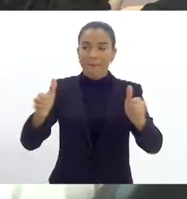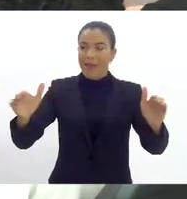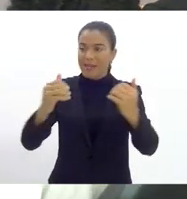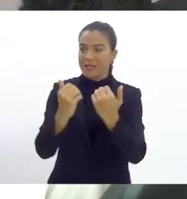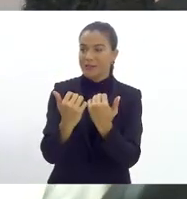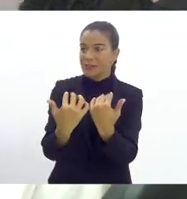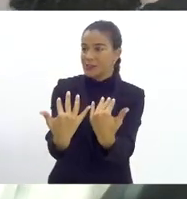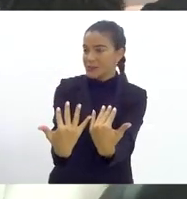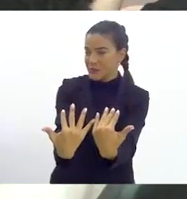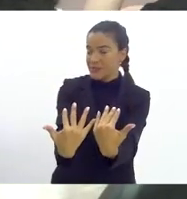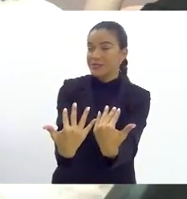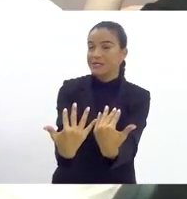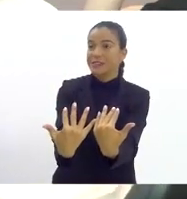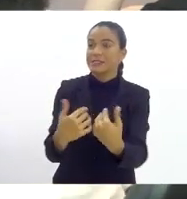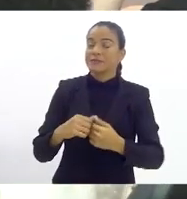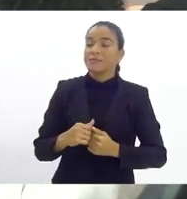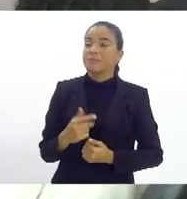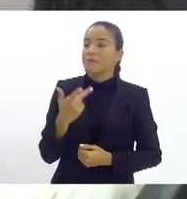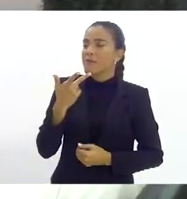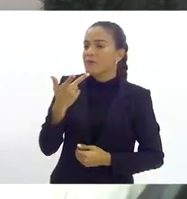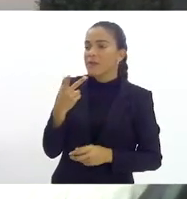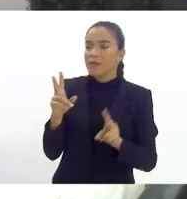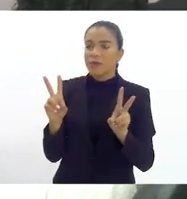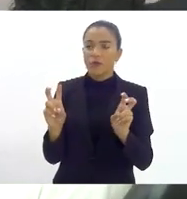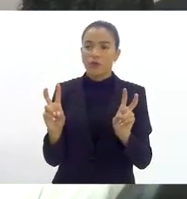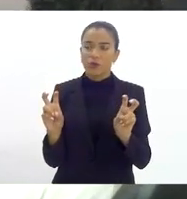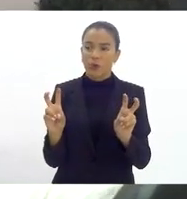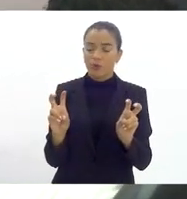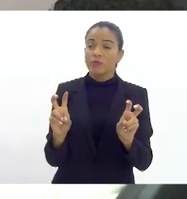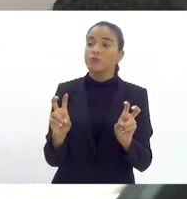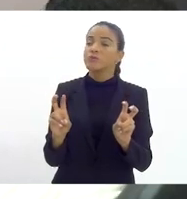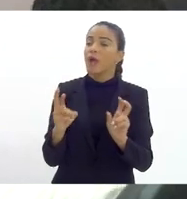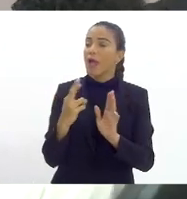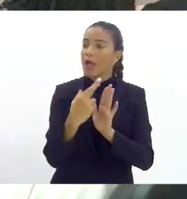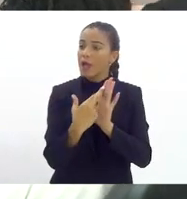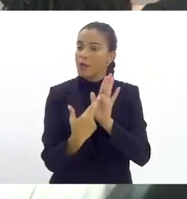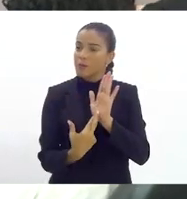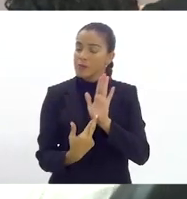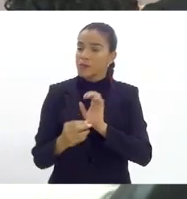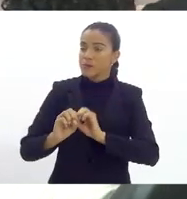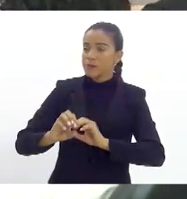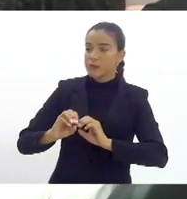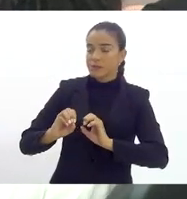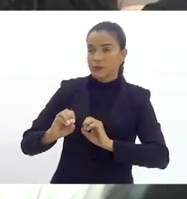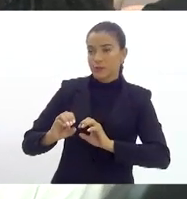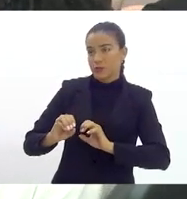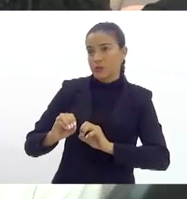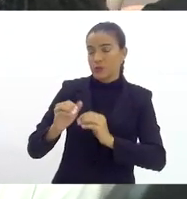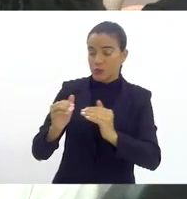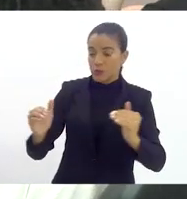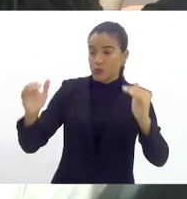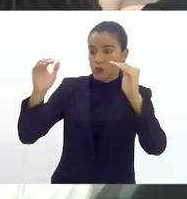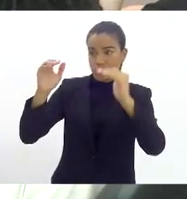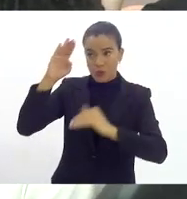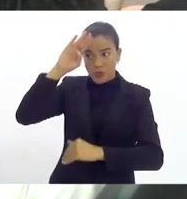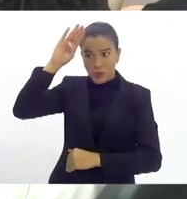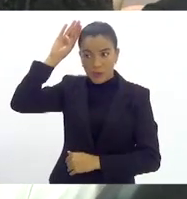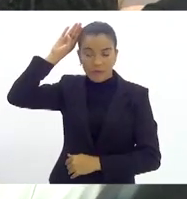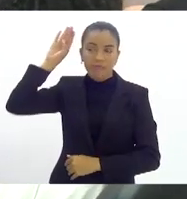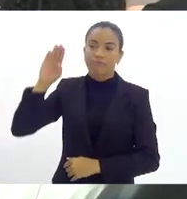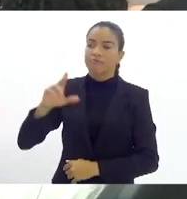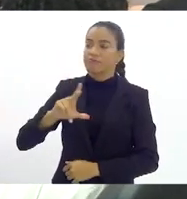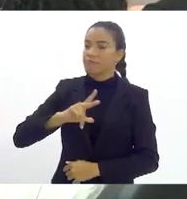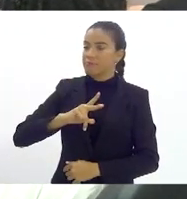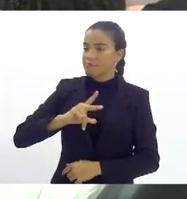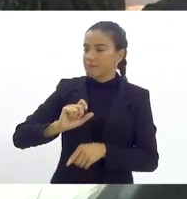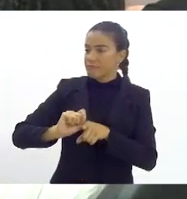para tratar temas referentes a regulamentação do ensino superior privado no estado do Rio de Janeiro gostaria de